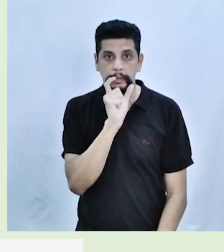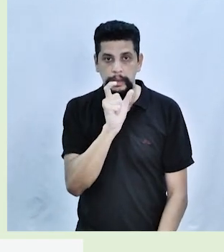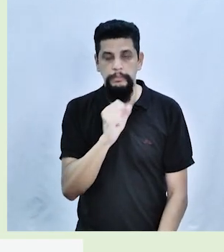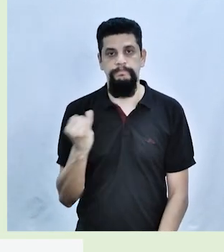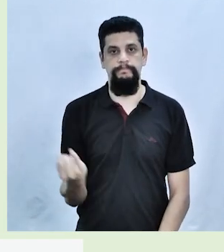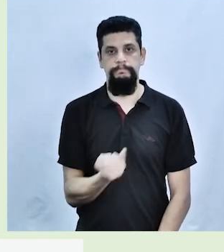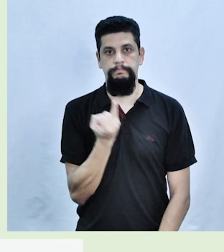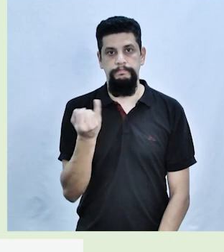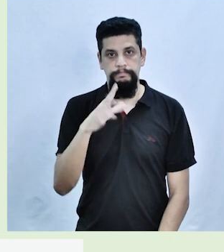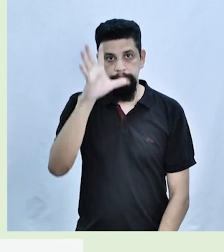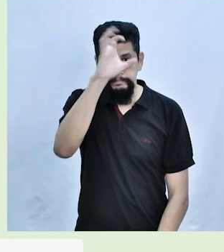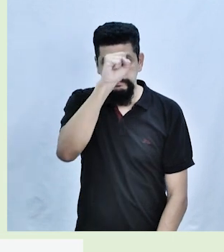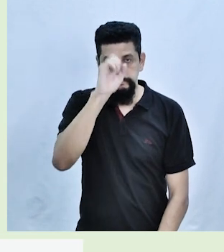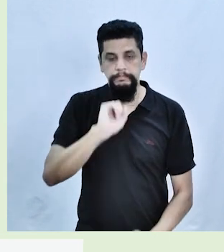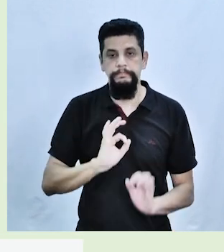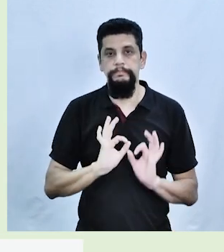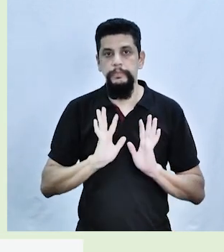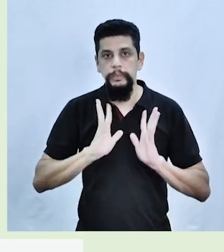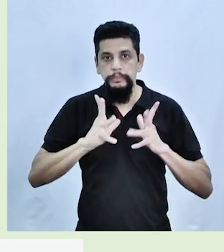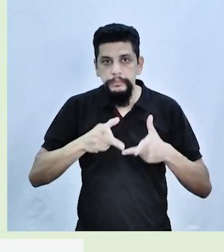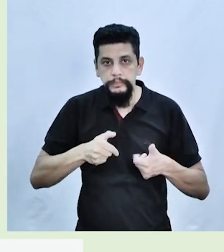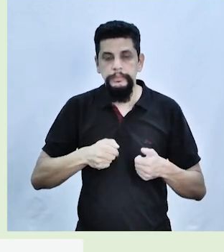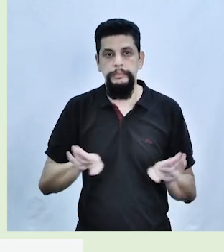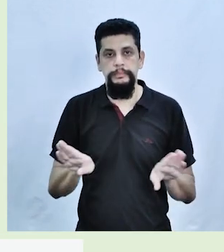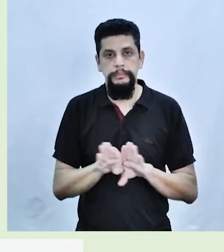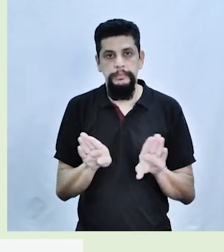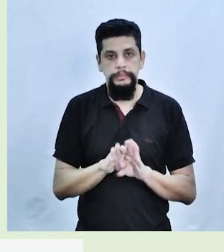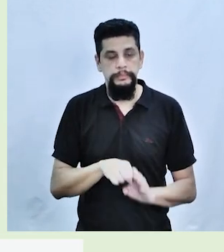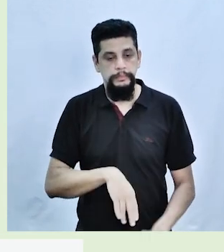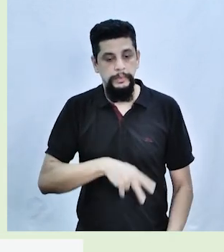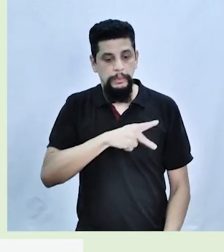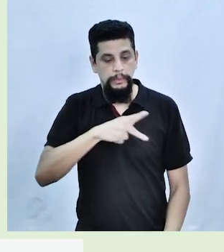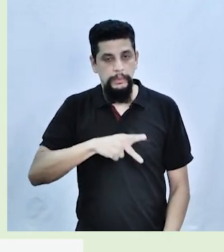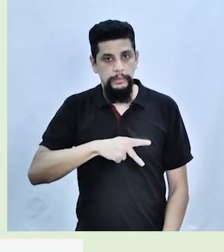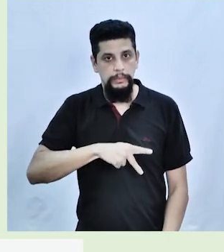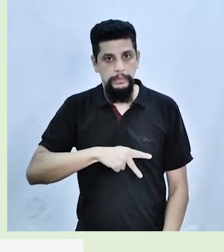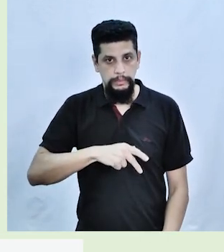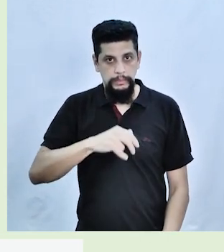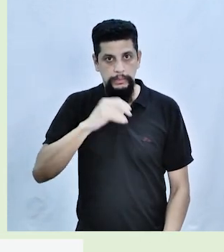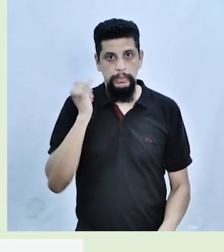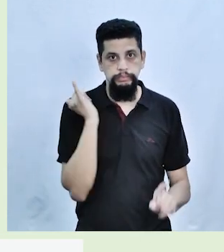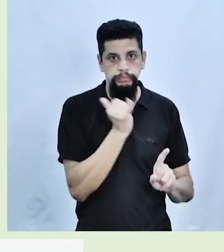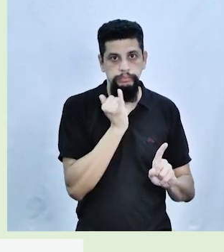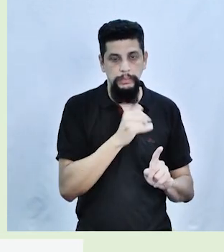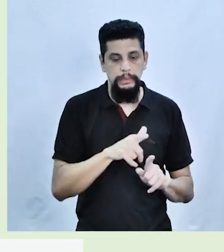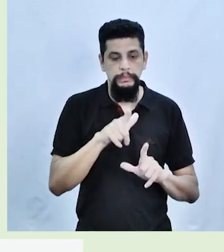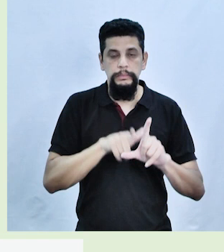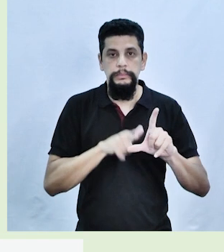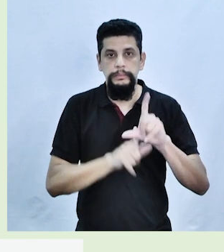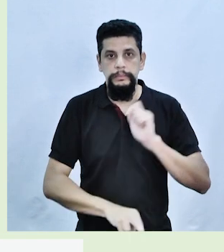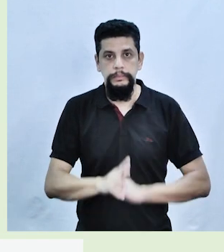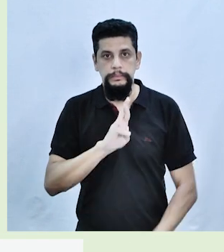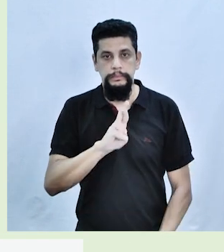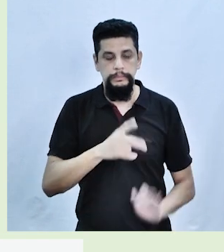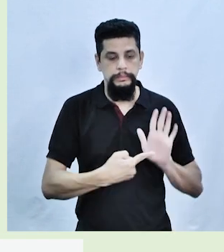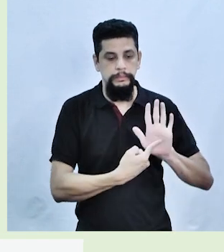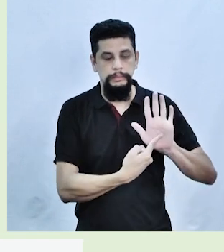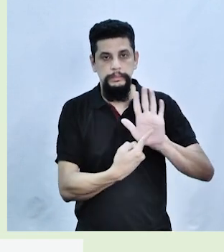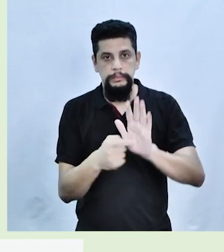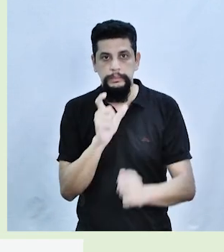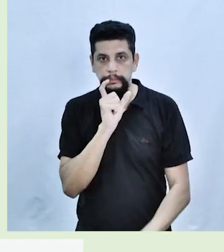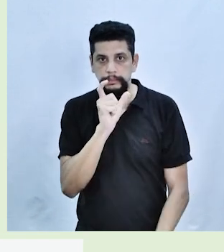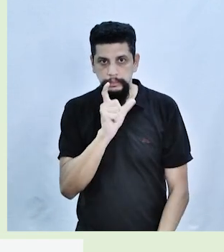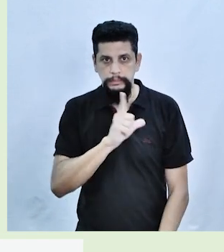palavras. E foi muito importante ter aprendido tudo isso. Ela também nos contou que a letra R, ela aparece